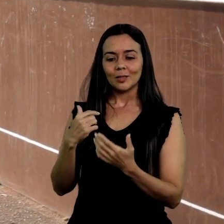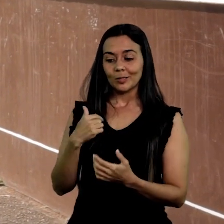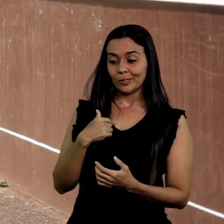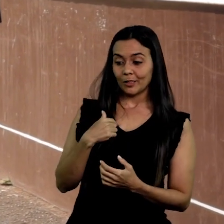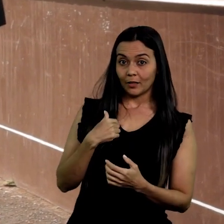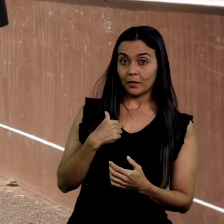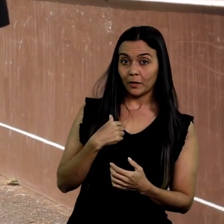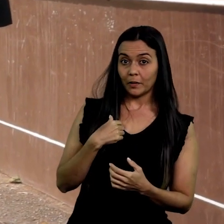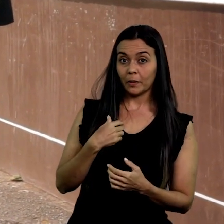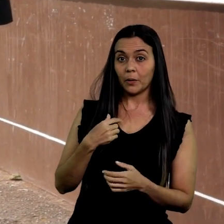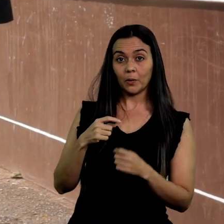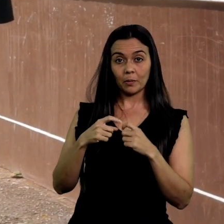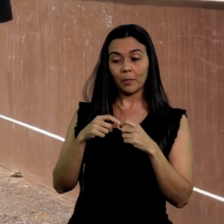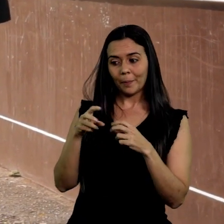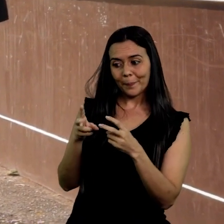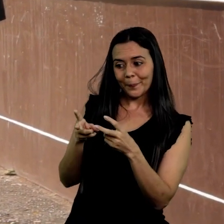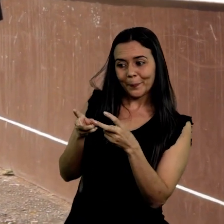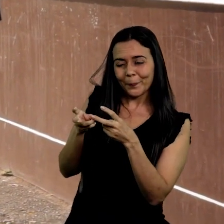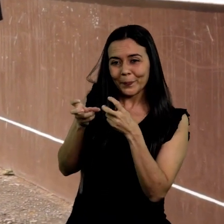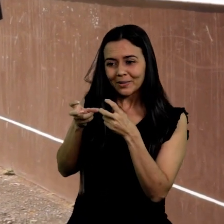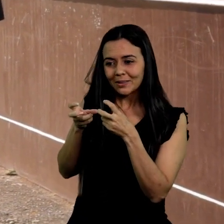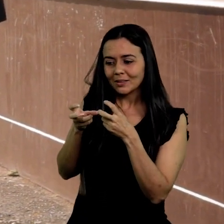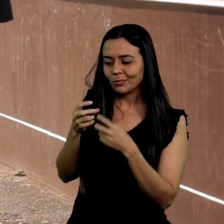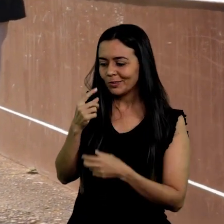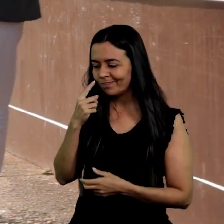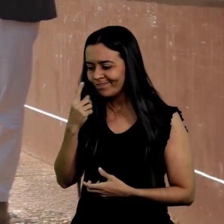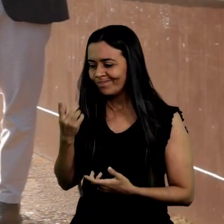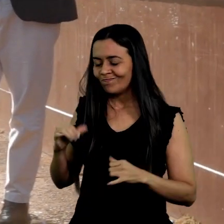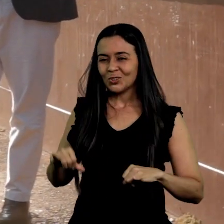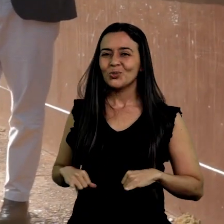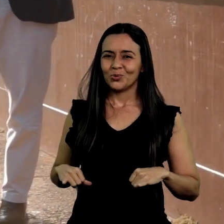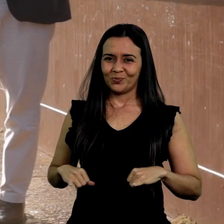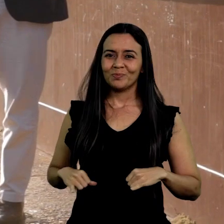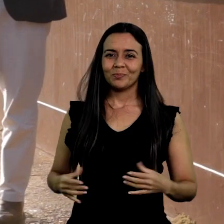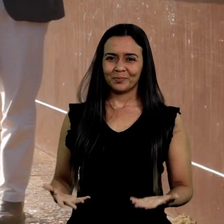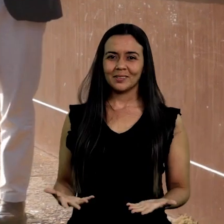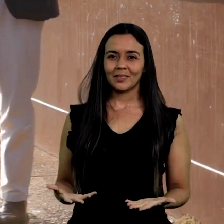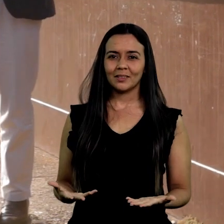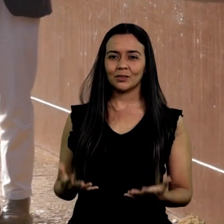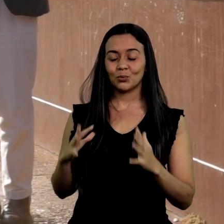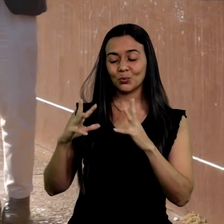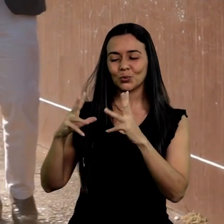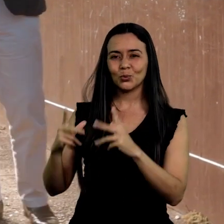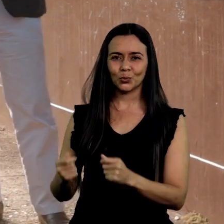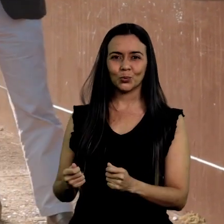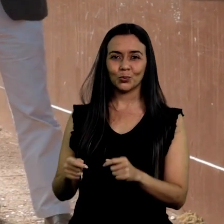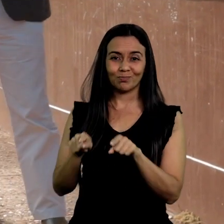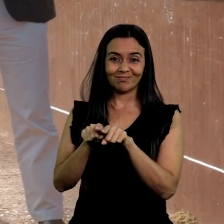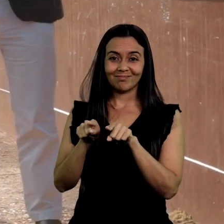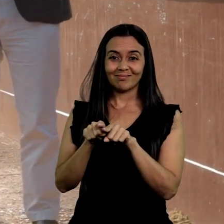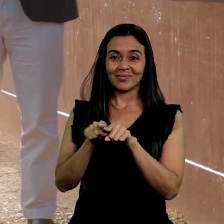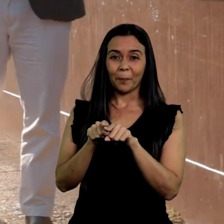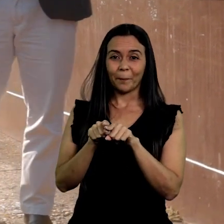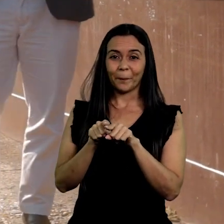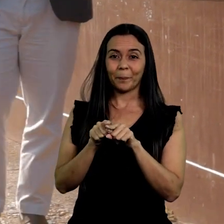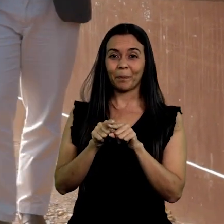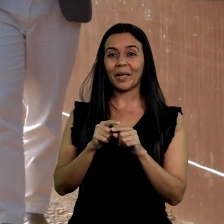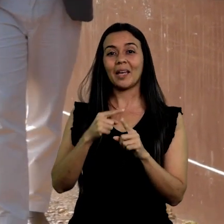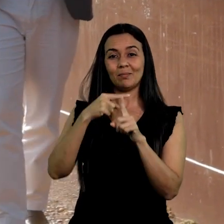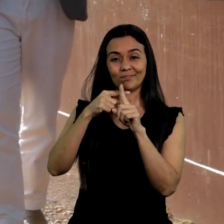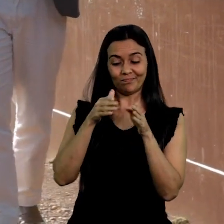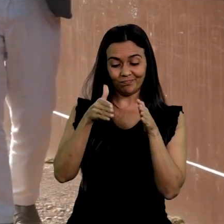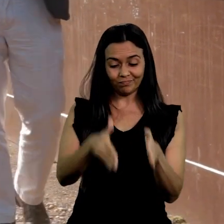esse sofrimento, a pessoa está distante, né? Ou mesmo as pessoas que faleciam, né? Era aqueles enterros, né, com